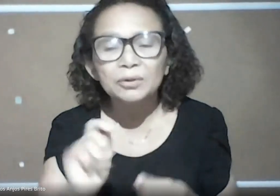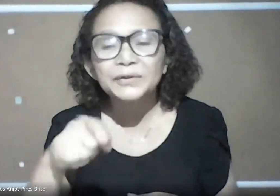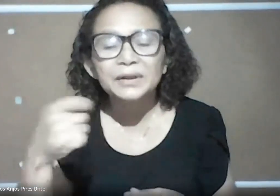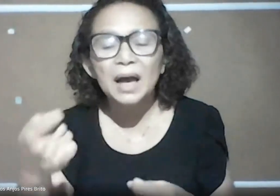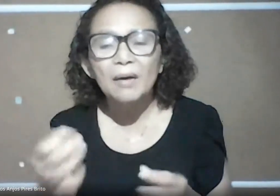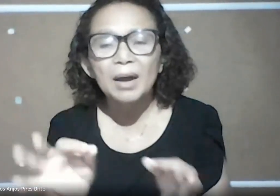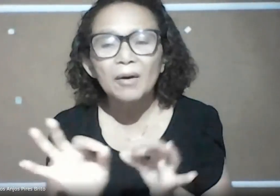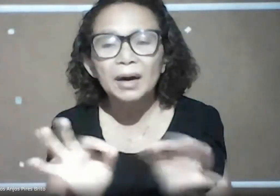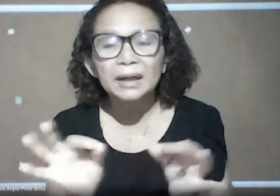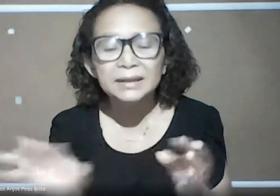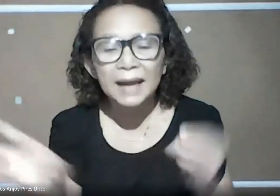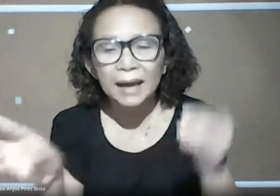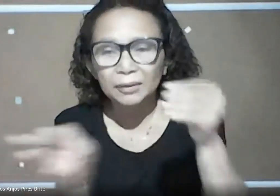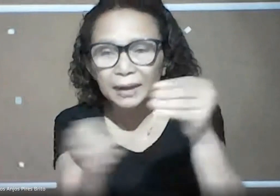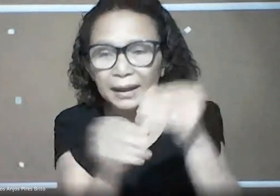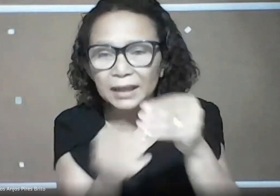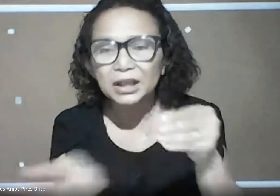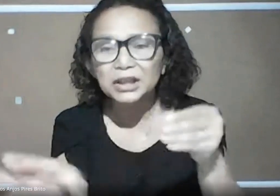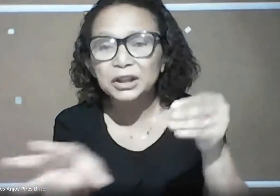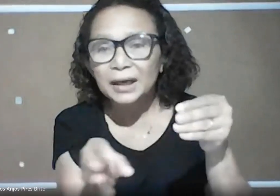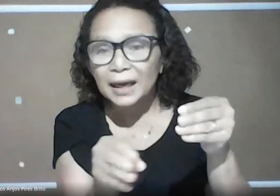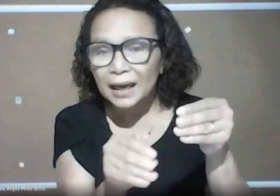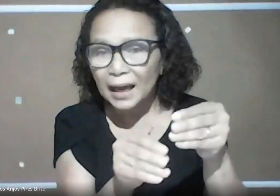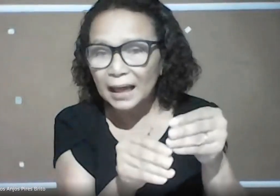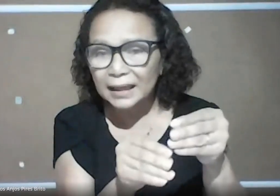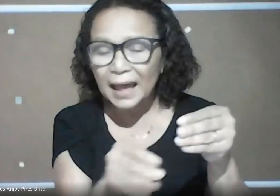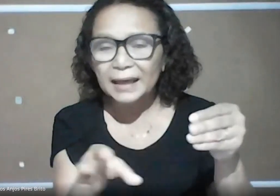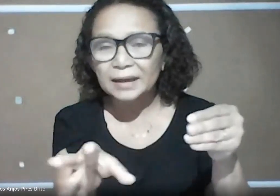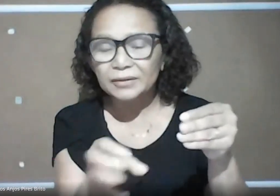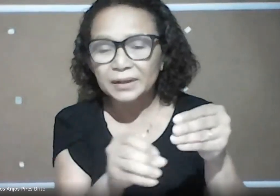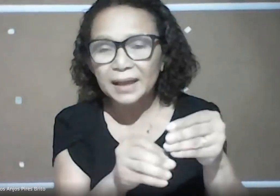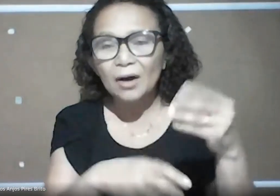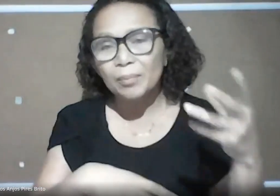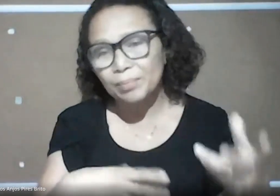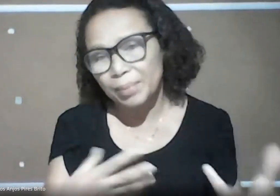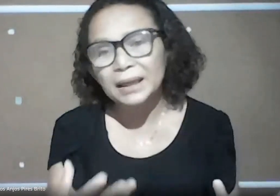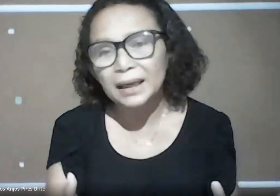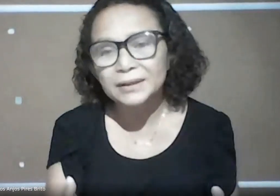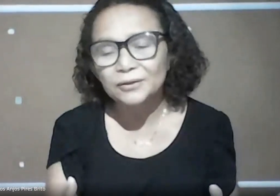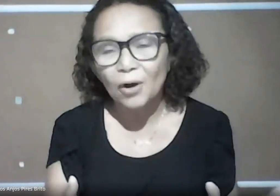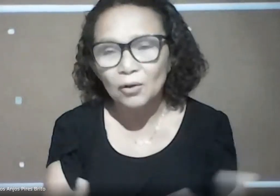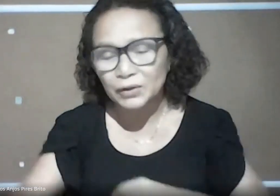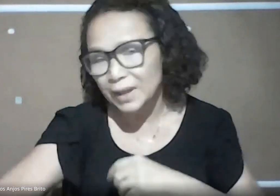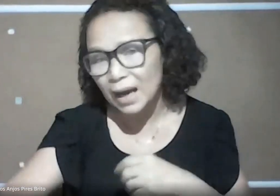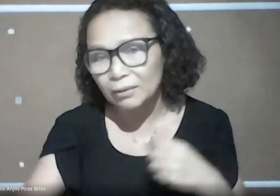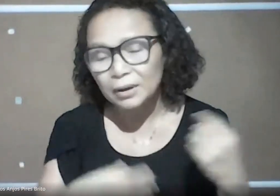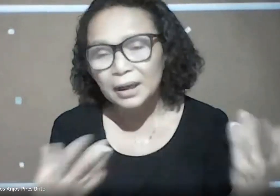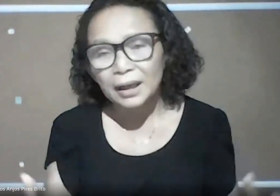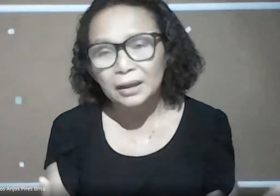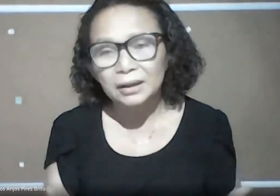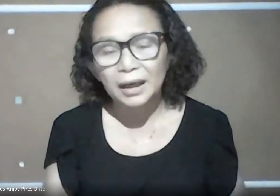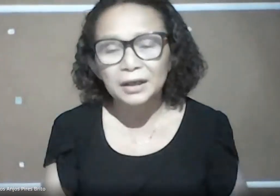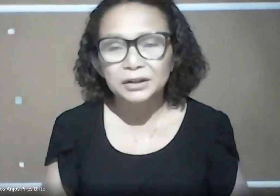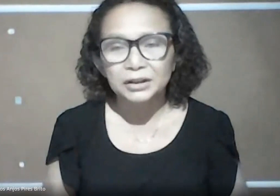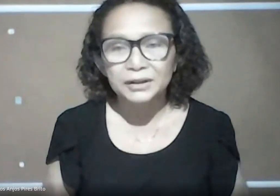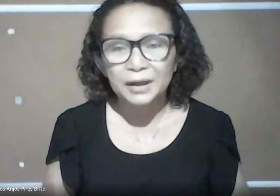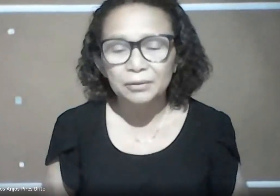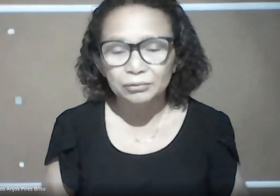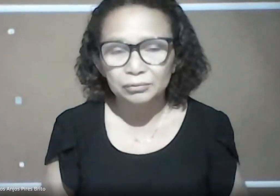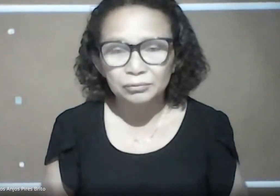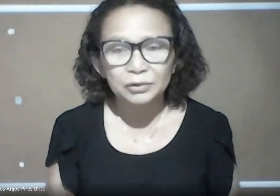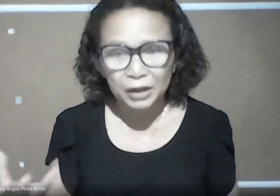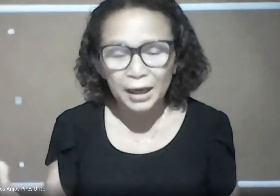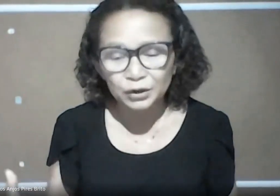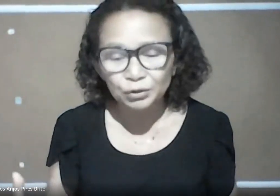Como que o sinal é organizado, o que a gente anexa ao sinal para que ele se torne sinal. Ele deixe de